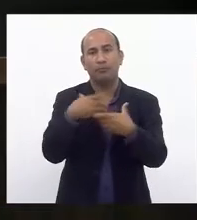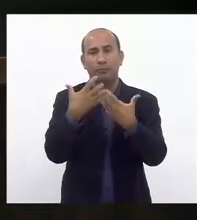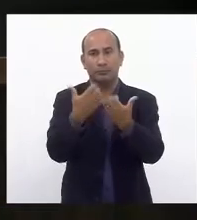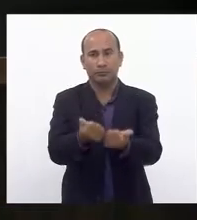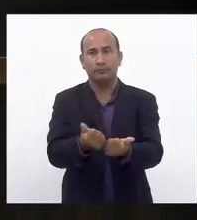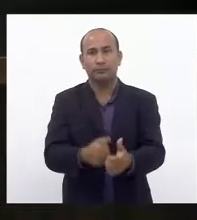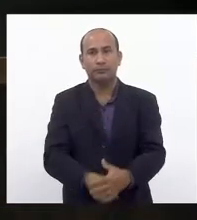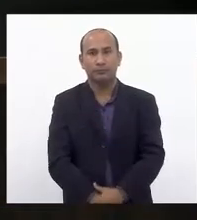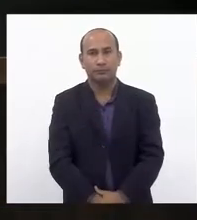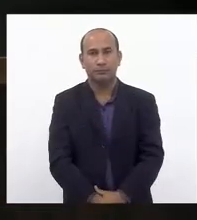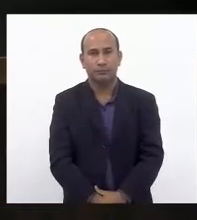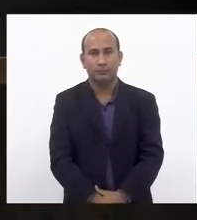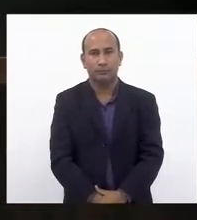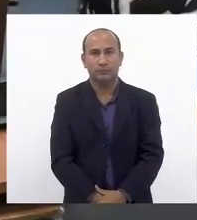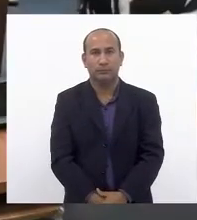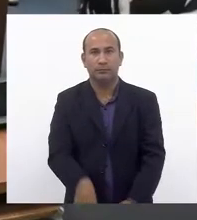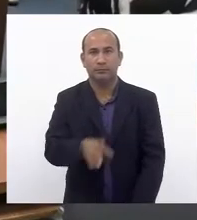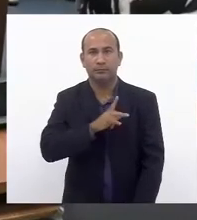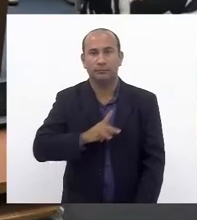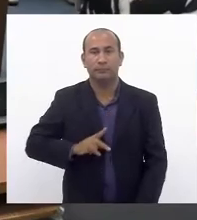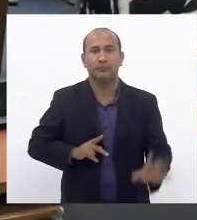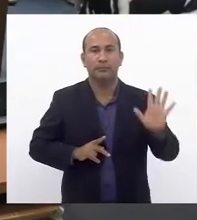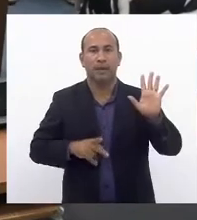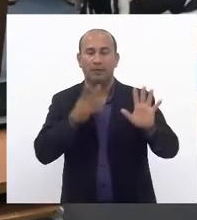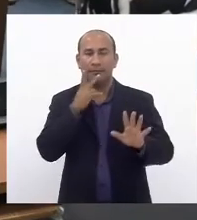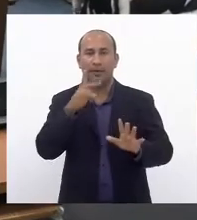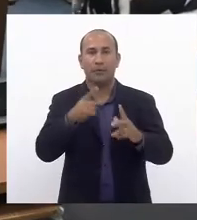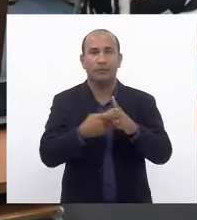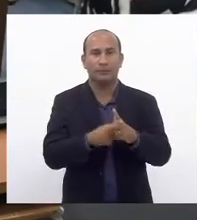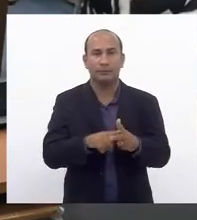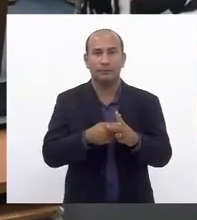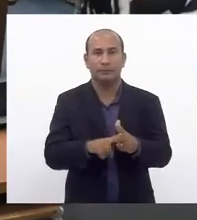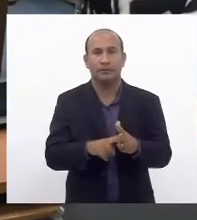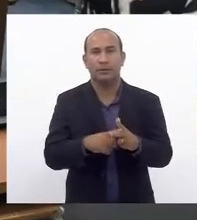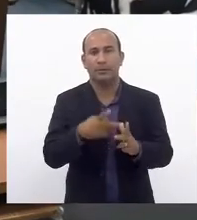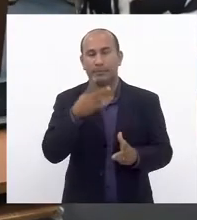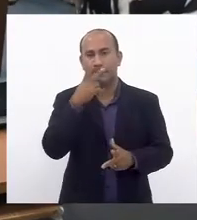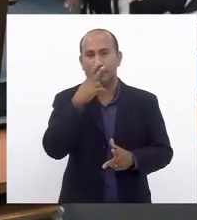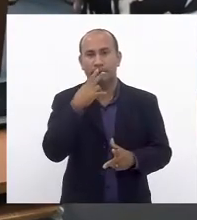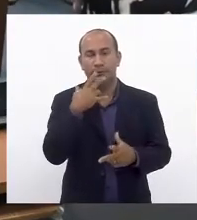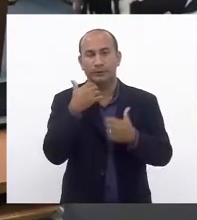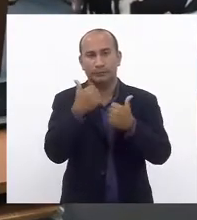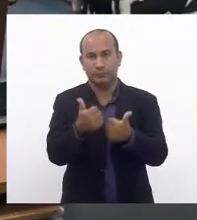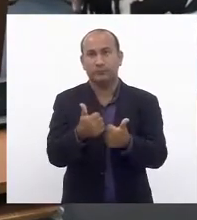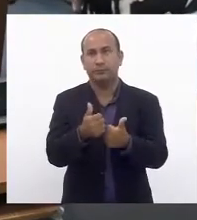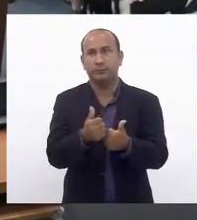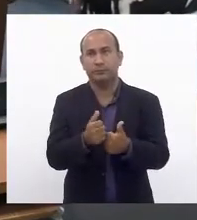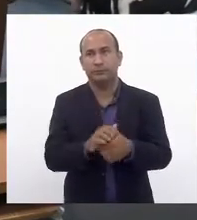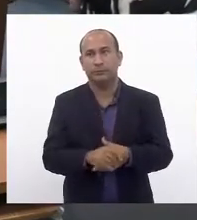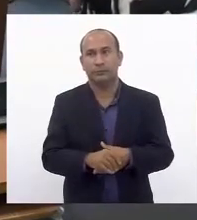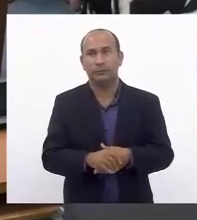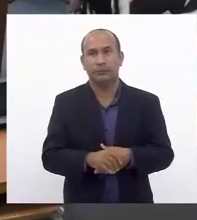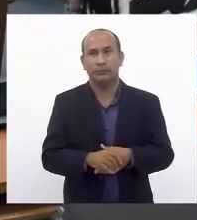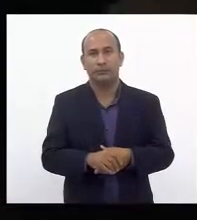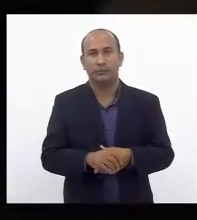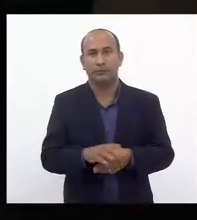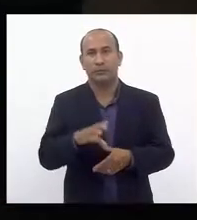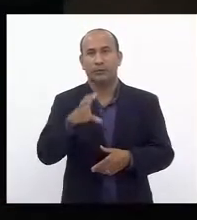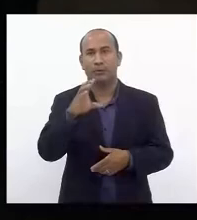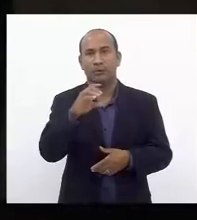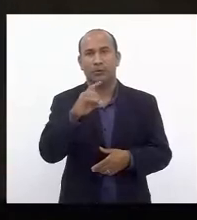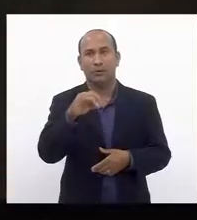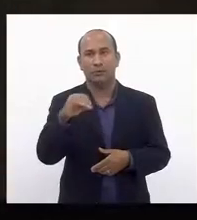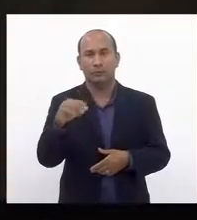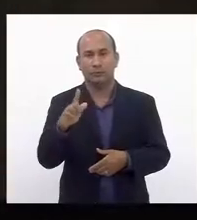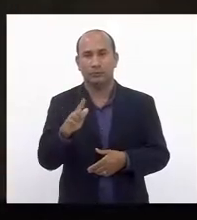os pareceres emitidos... Presidente, só para fazer uma correção, que aquele meu parecer favorável é pela Comissão de Códigos, tá? Eu falei de